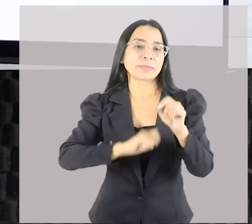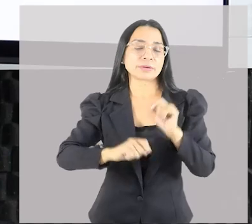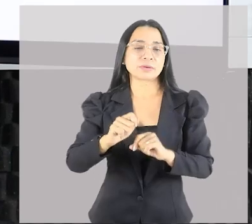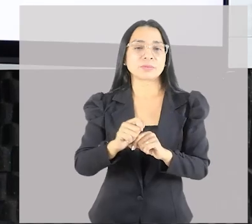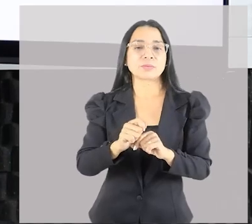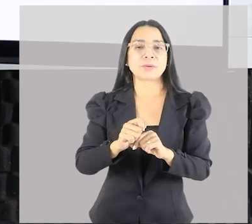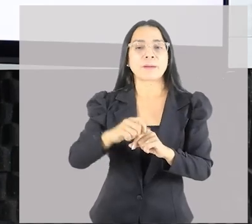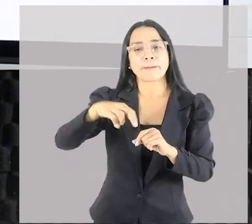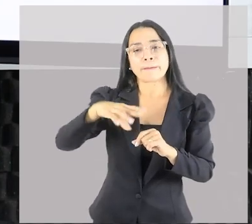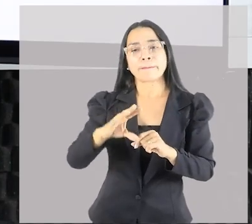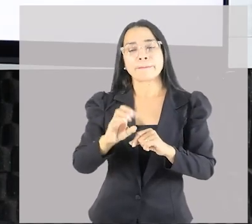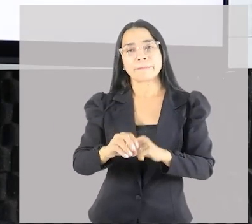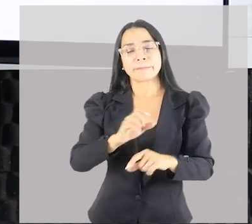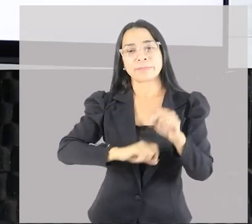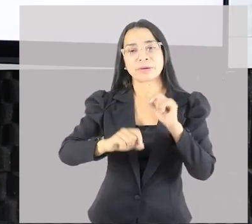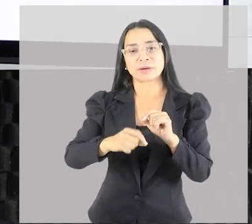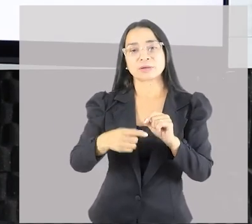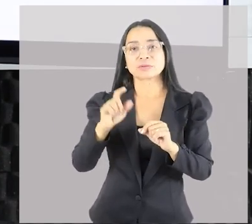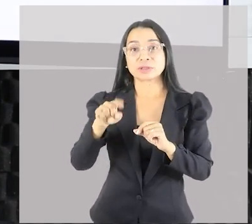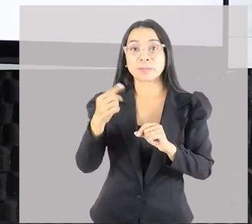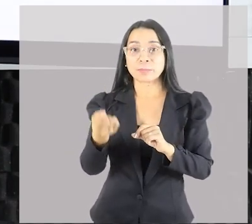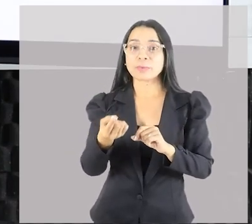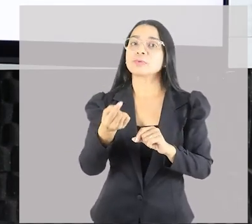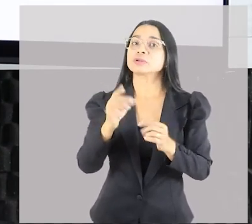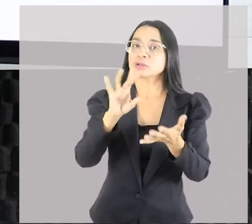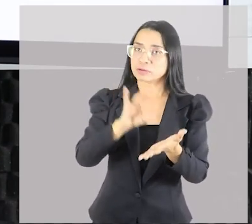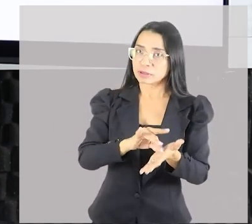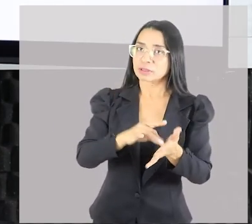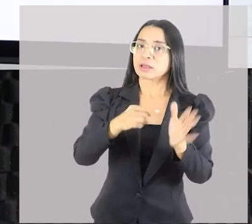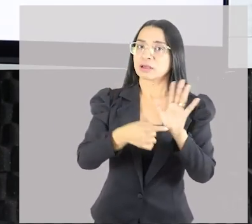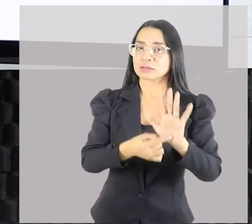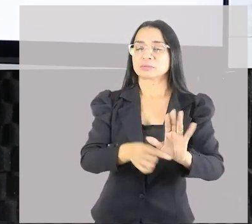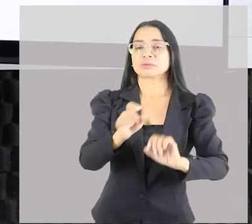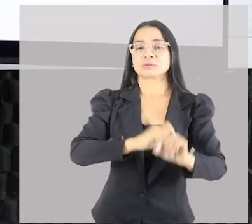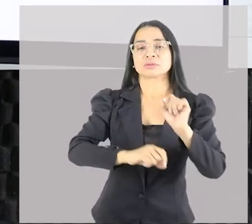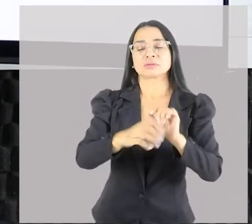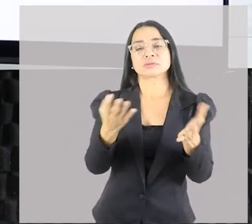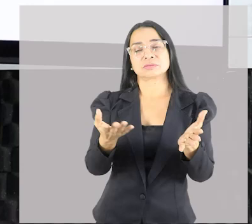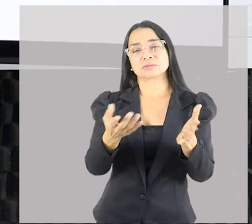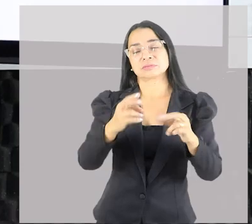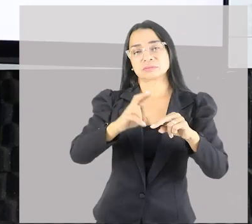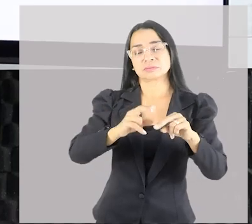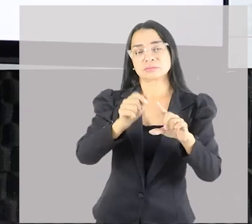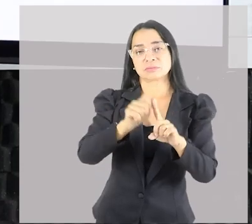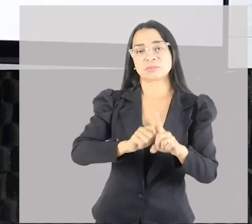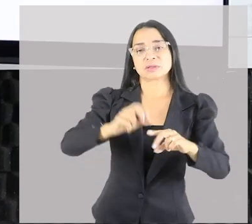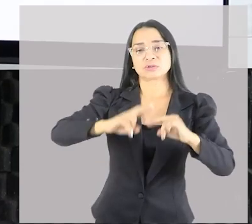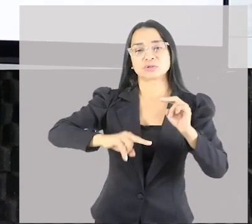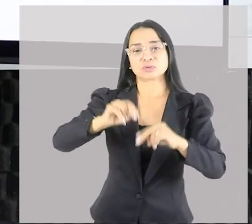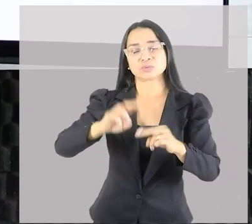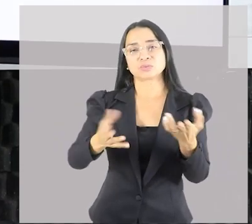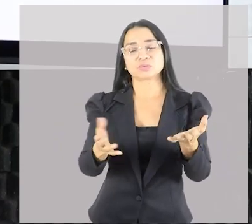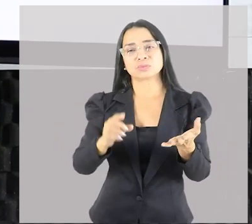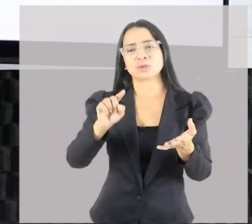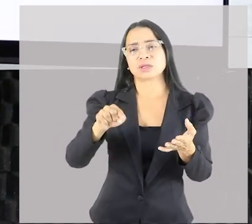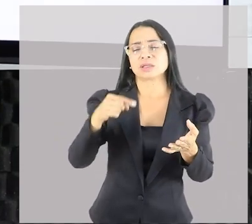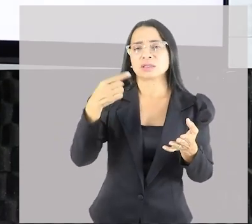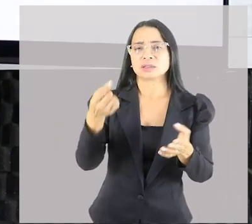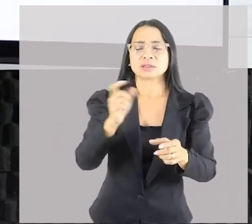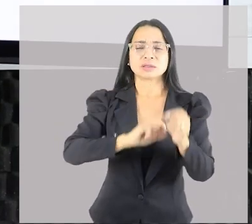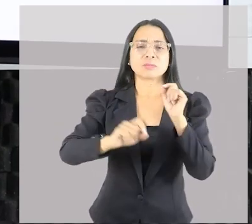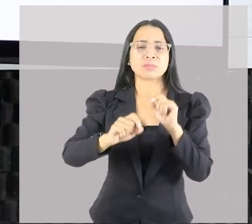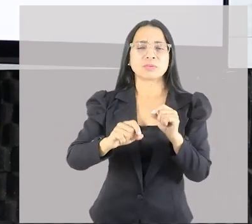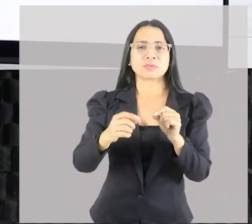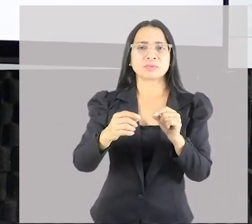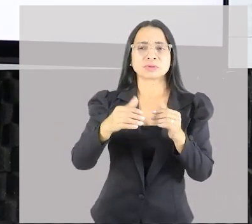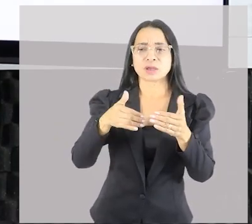de junho, apresentação no mês de julho. Já começam alguns a ter a morte do boi em agosto, setembro, vai esticando até outubro,